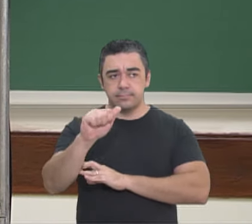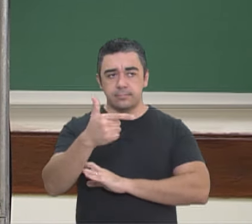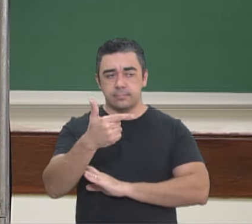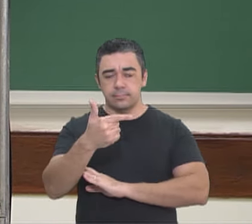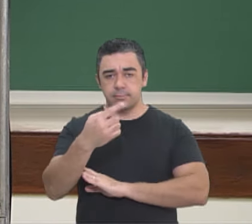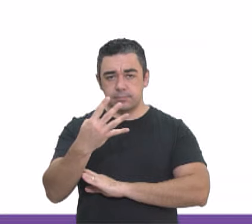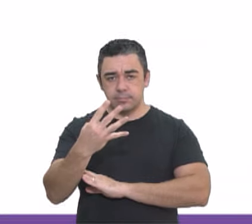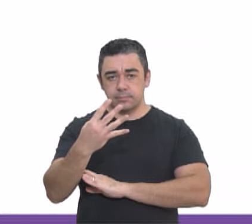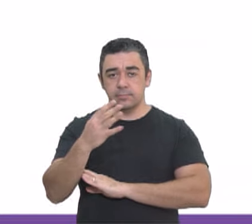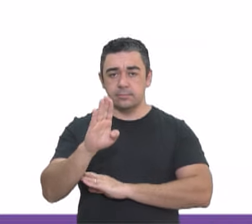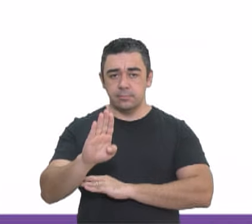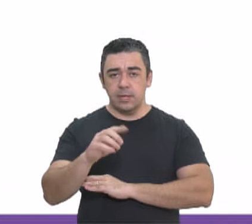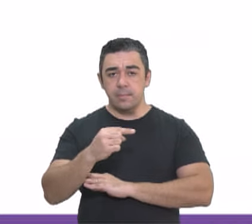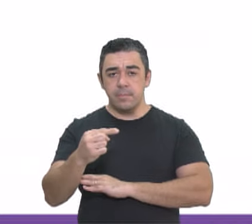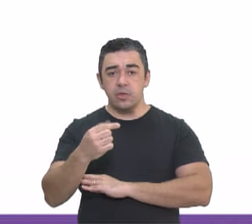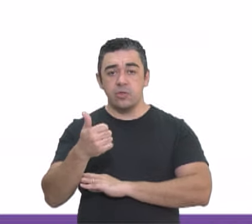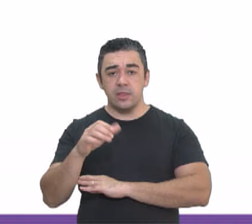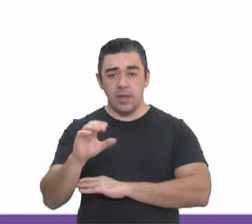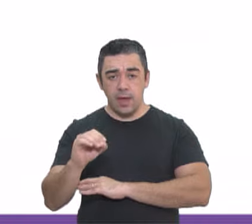bom?